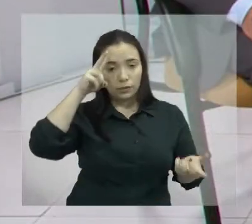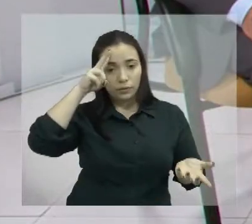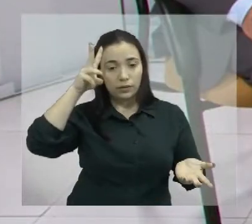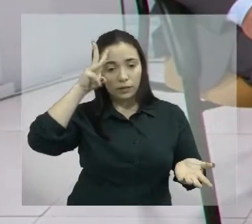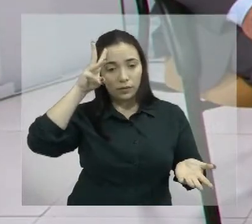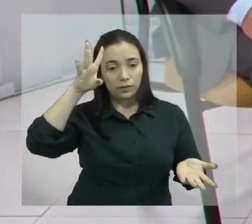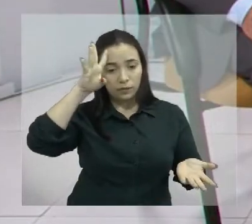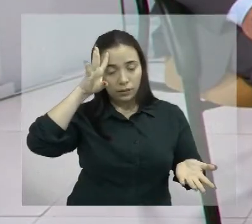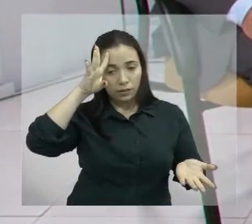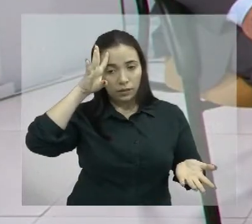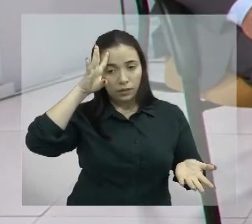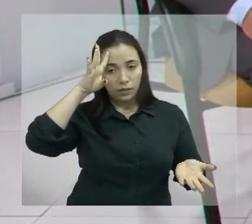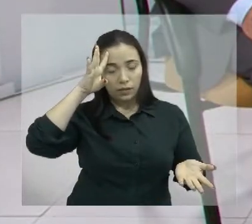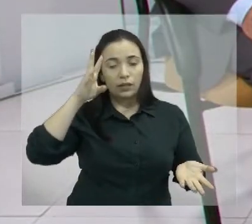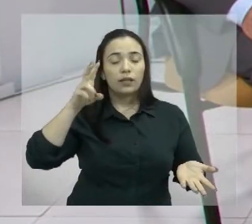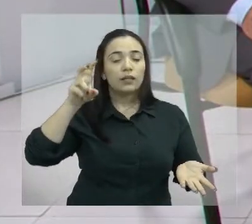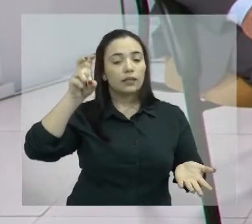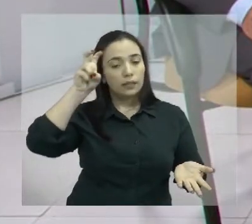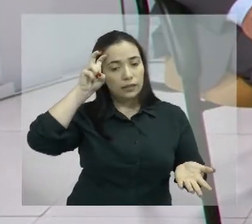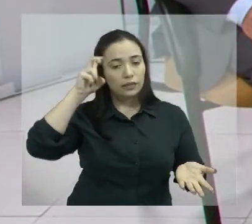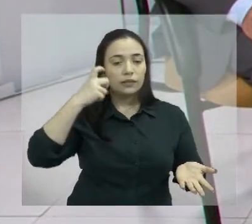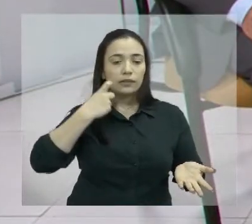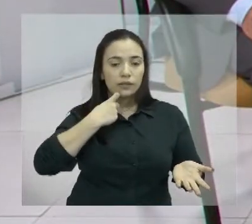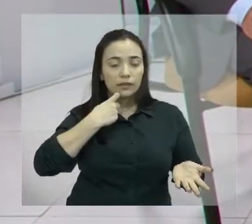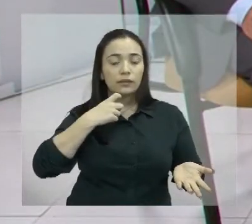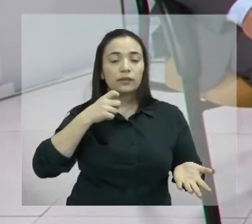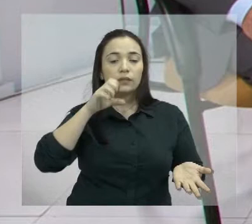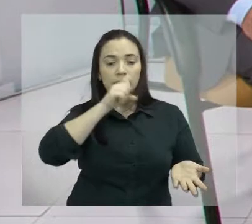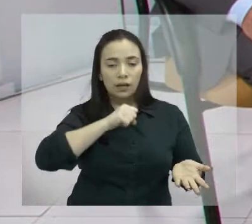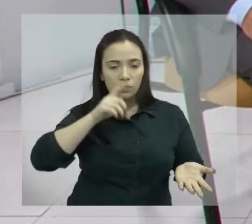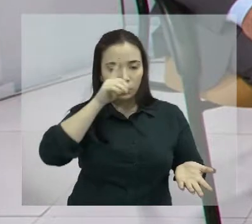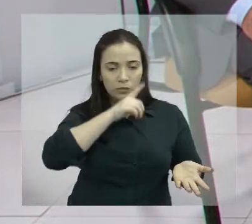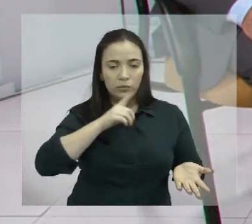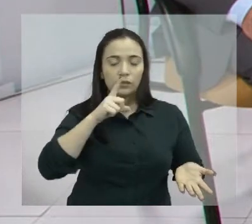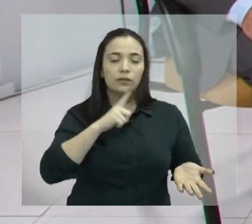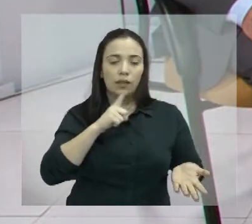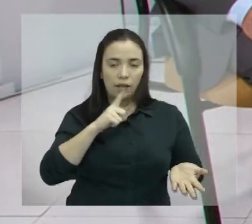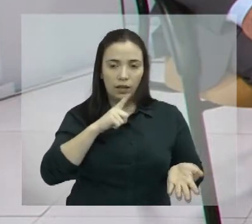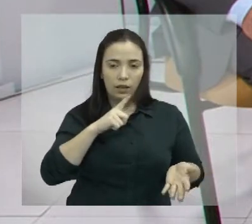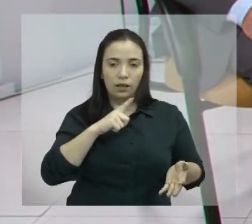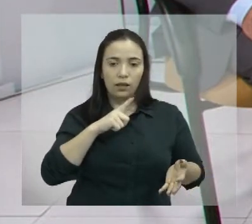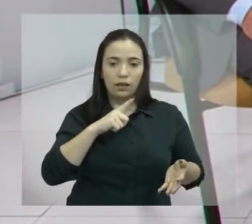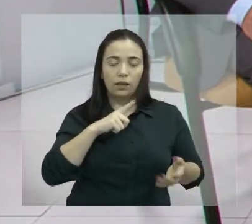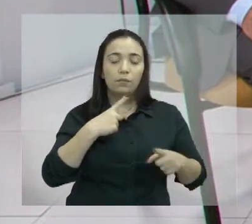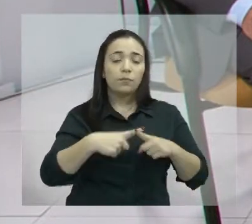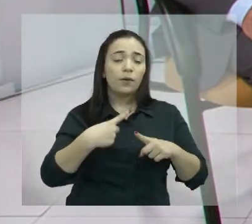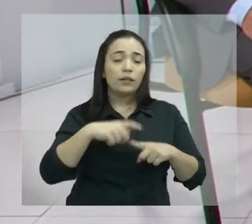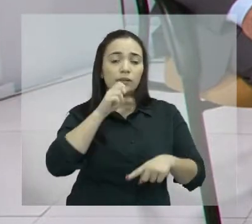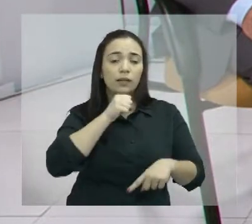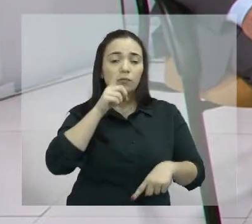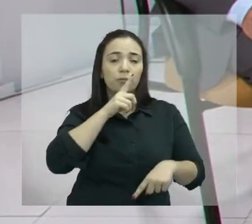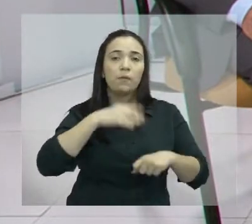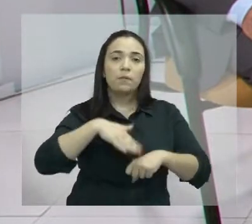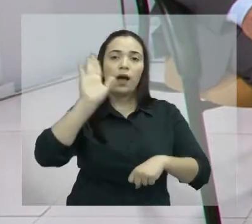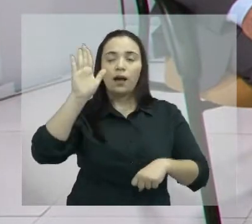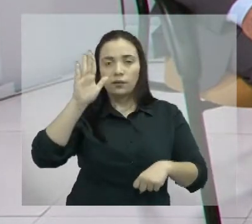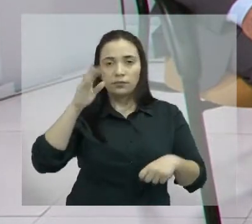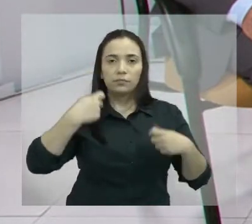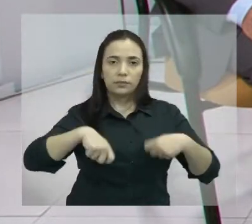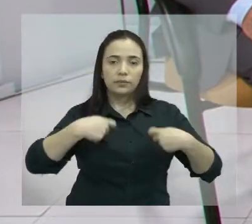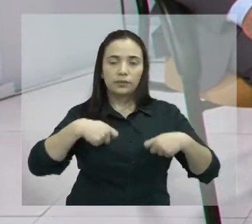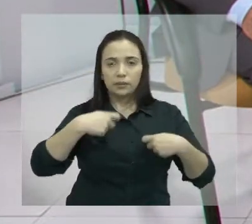terça e quarta, 15, quinta e sexta e 20 sábado e domingo, porque sábado e domingo é, né, final de semana, então exige mais